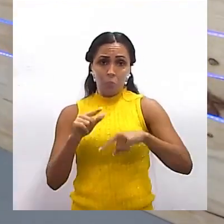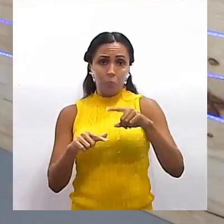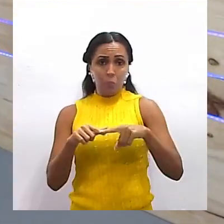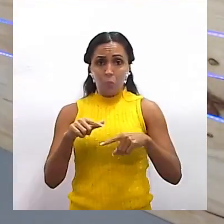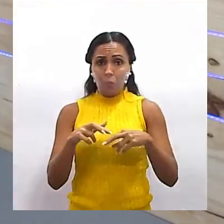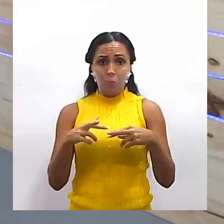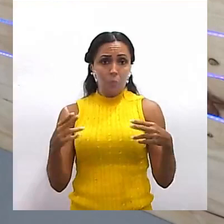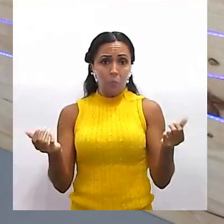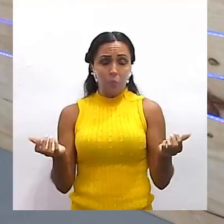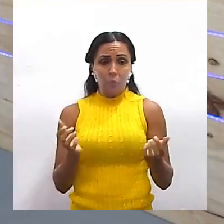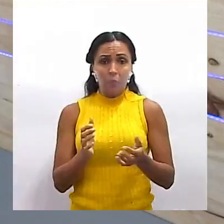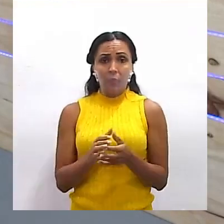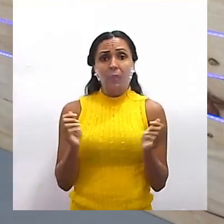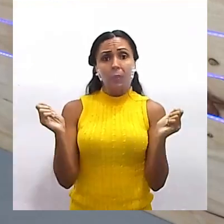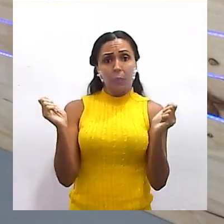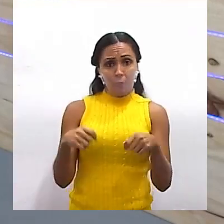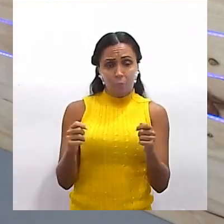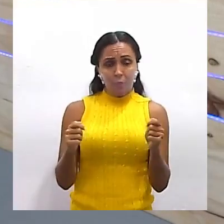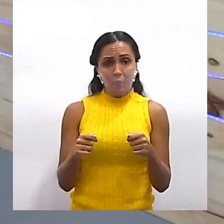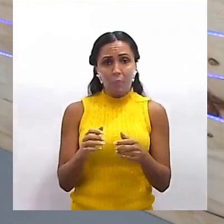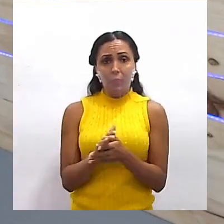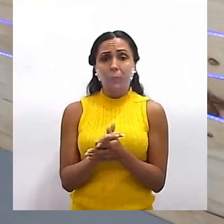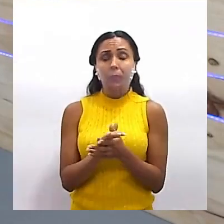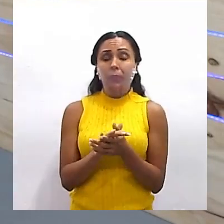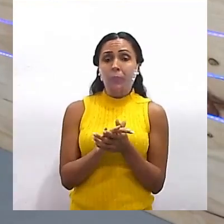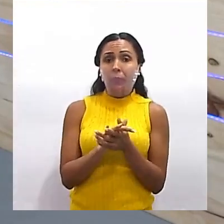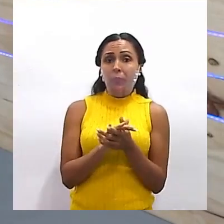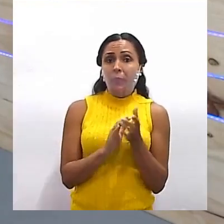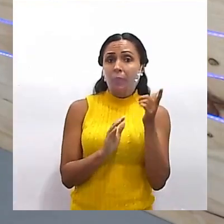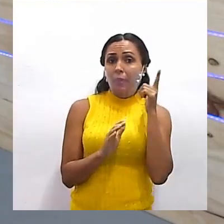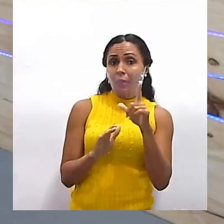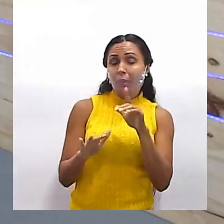espaço, eu posso, para ganhar